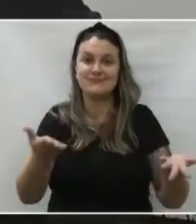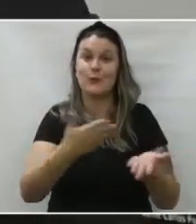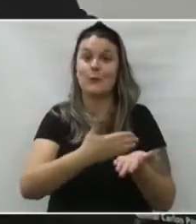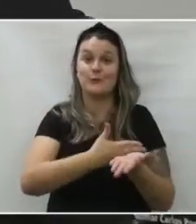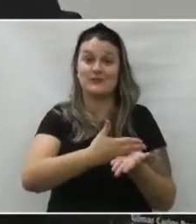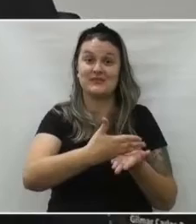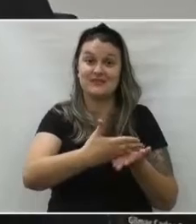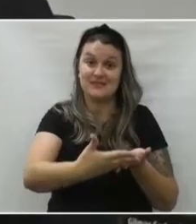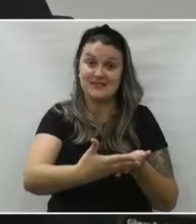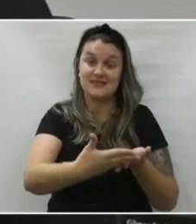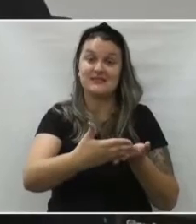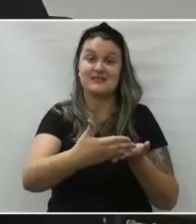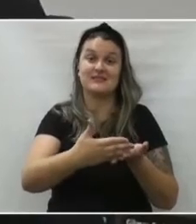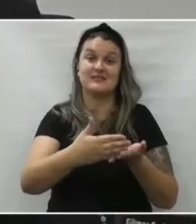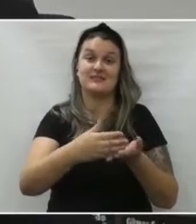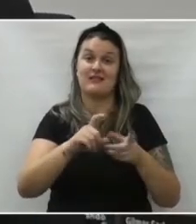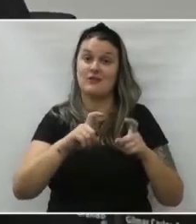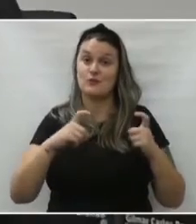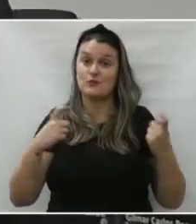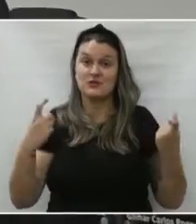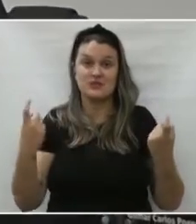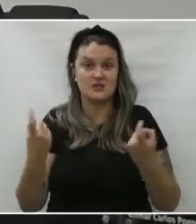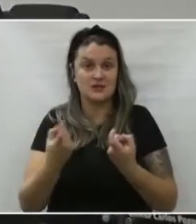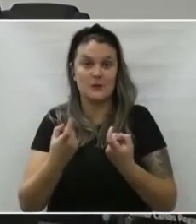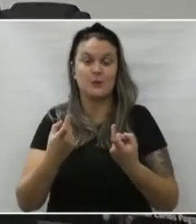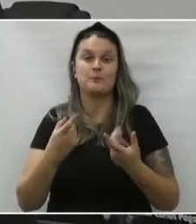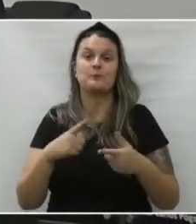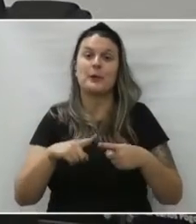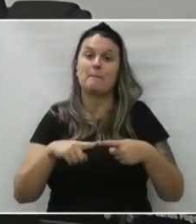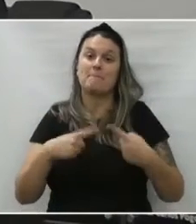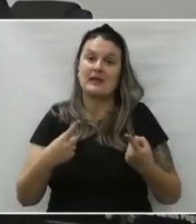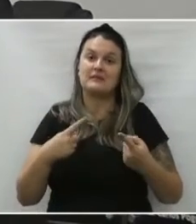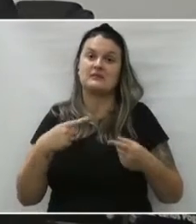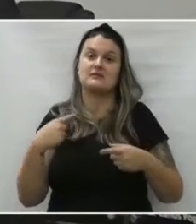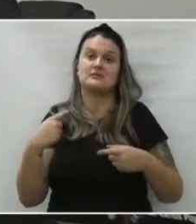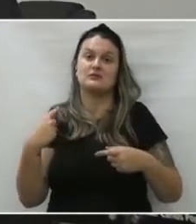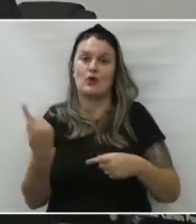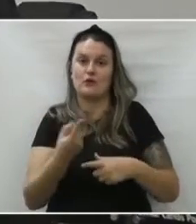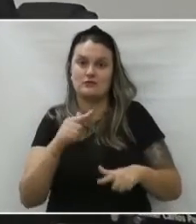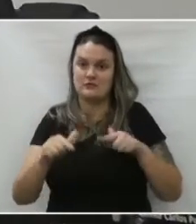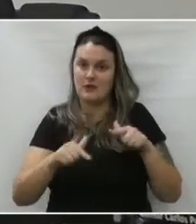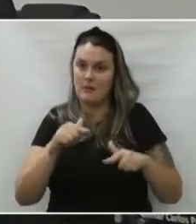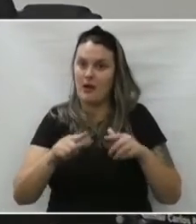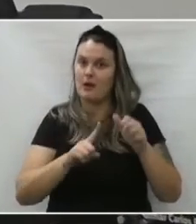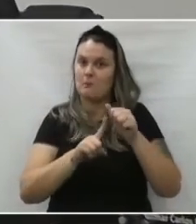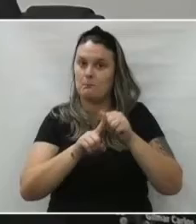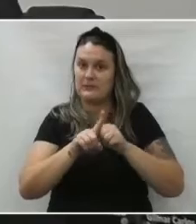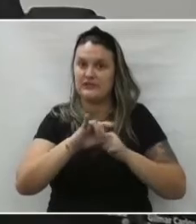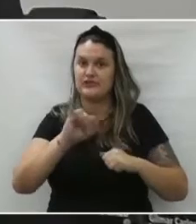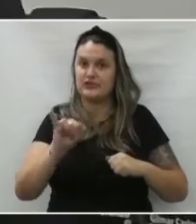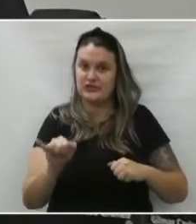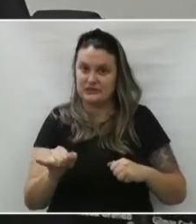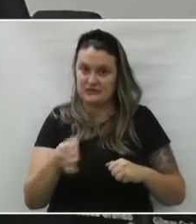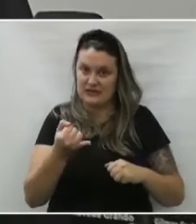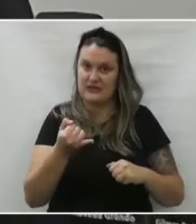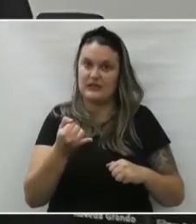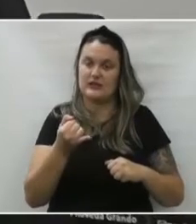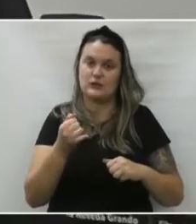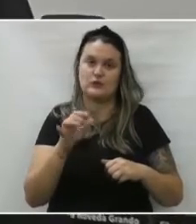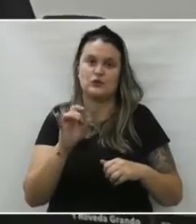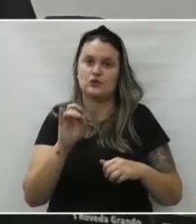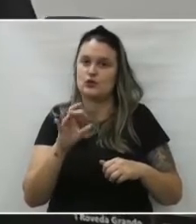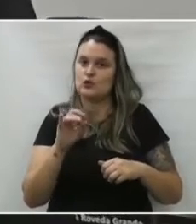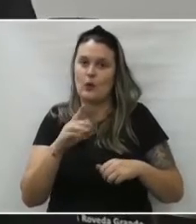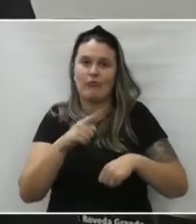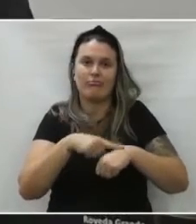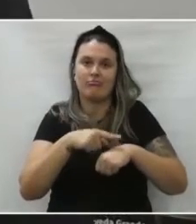Começando, na verdade, nas nossas sessões, né? Mas o trabalho aqui durante o mês de janeiro é apenas um